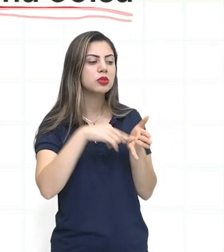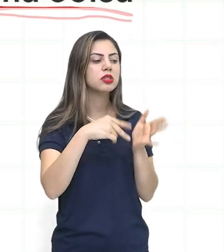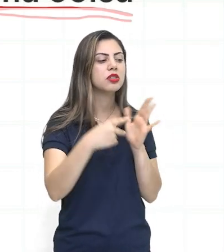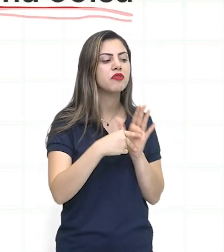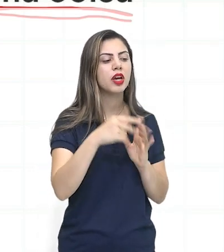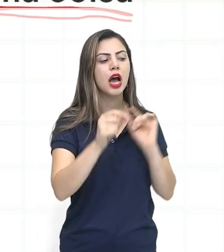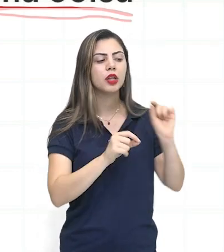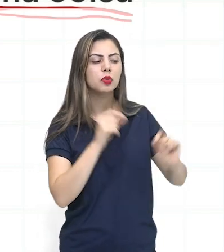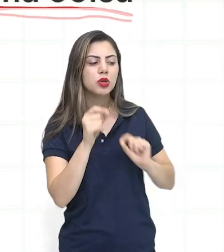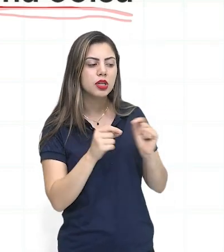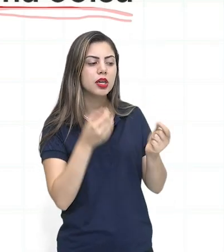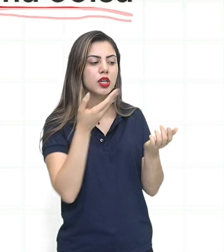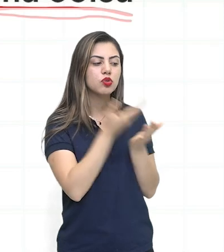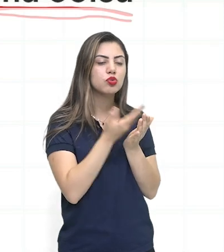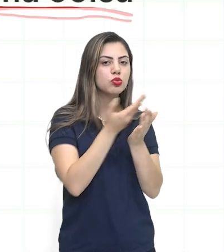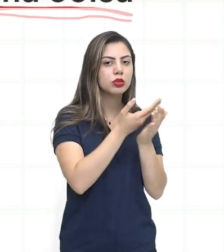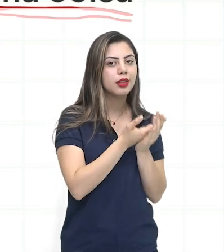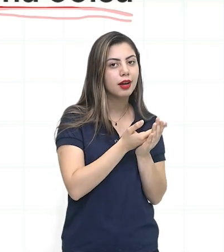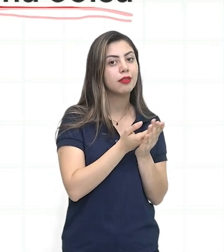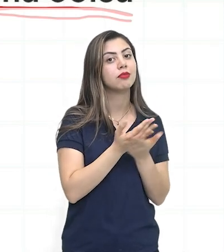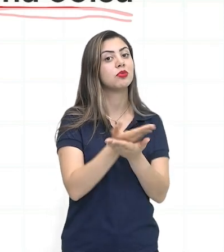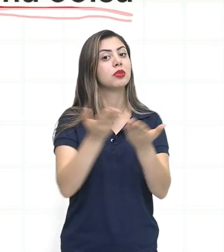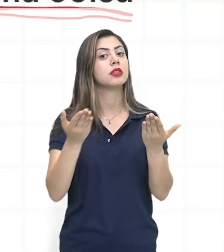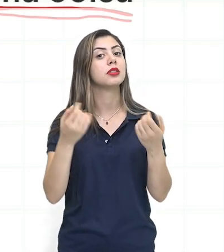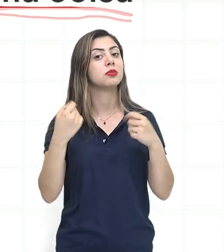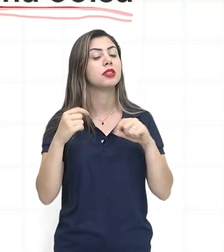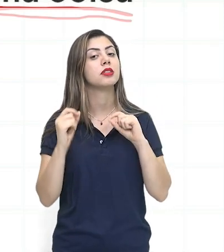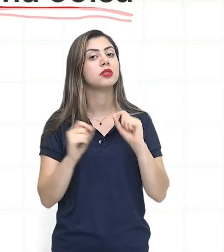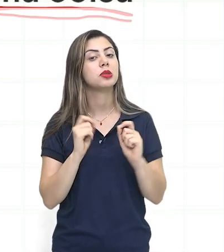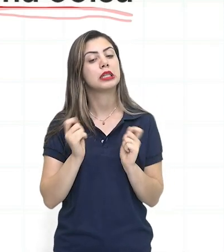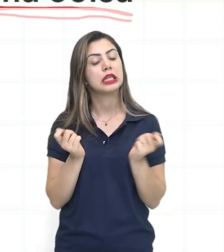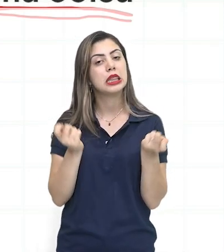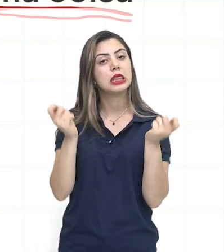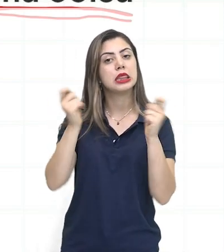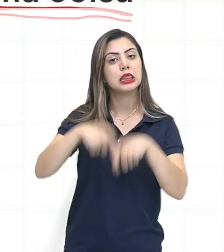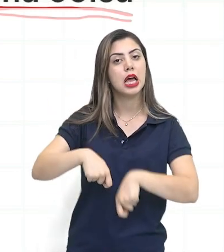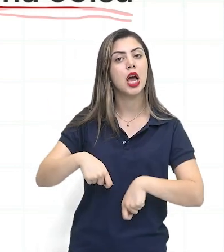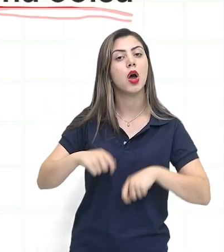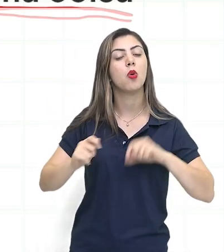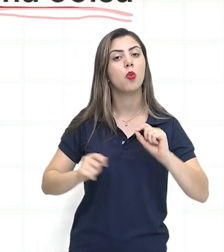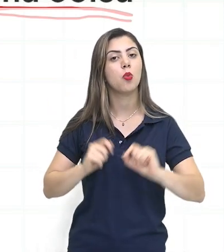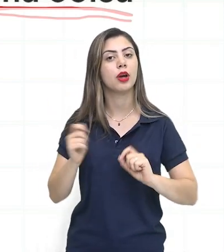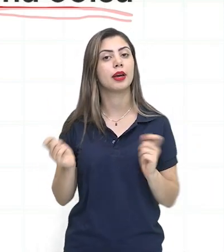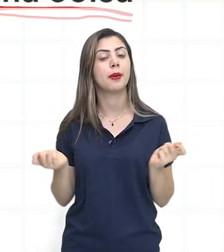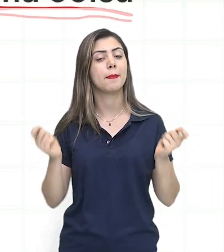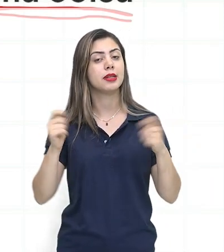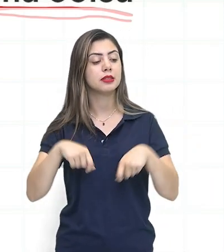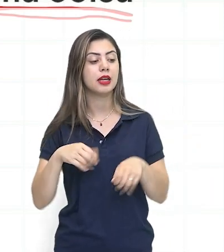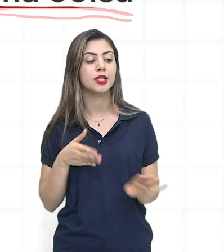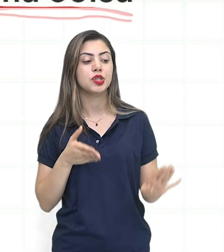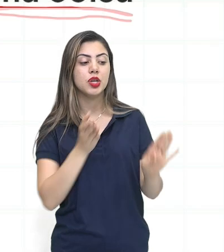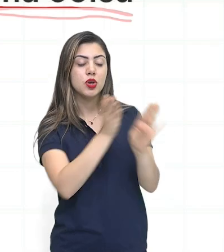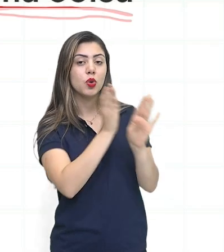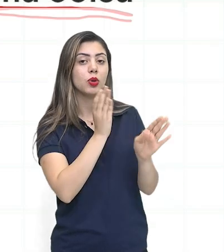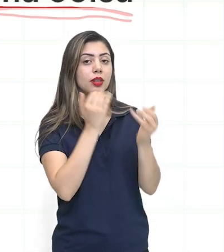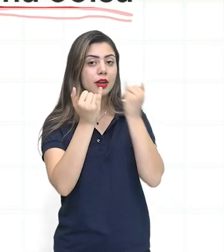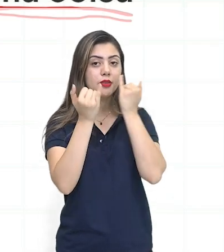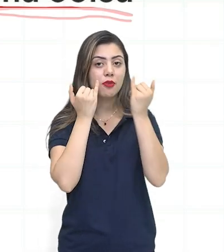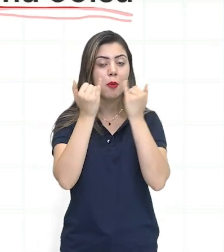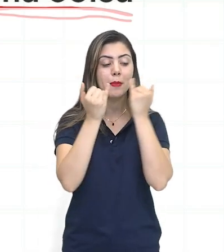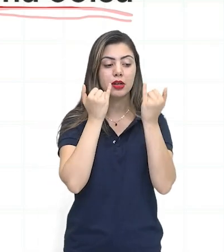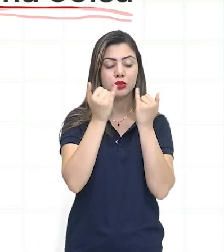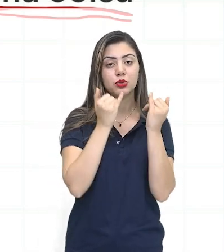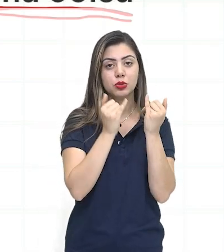de um texto, exige de você essa capacidade de encontrar não só